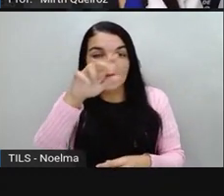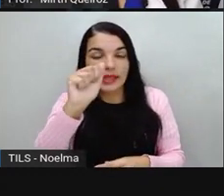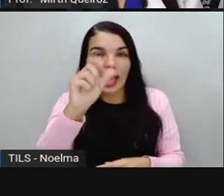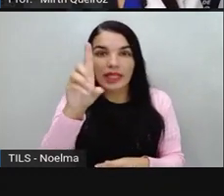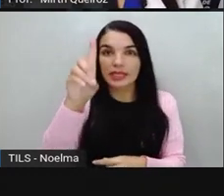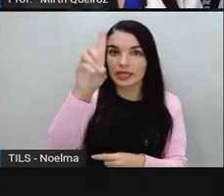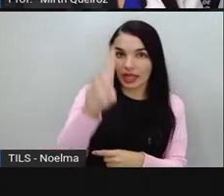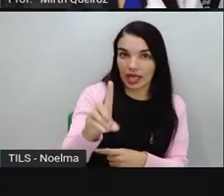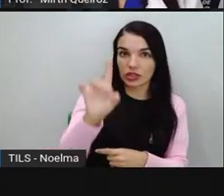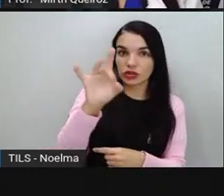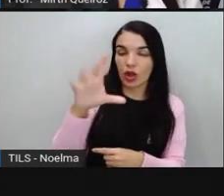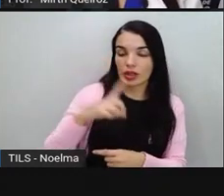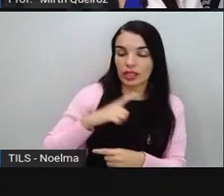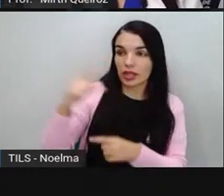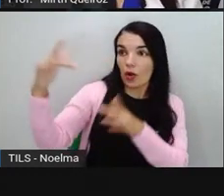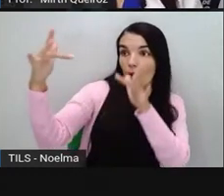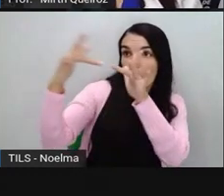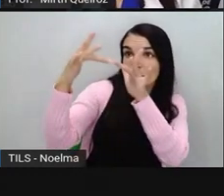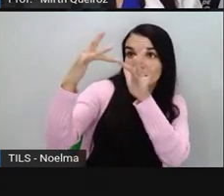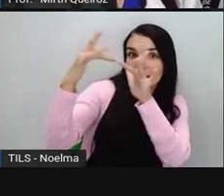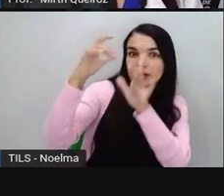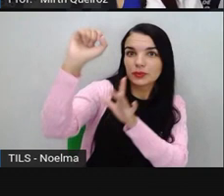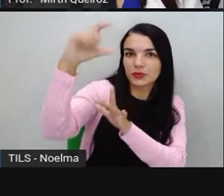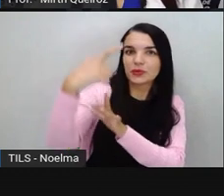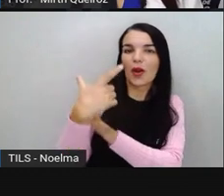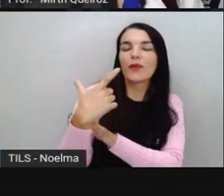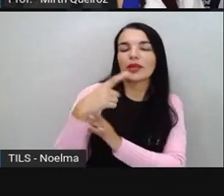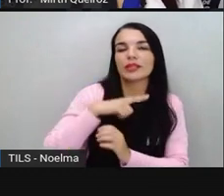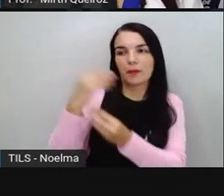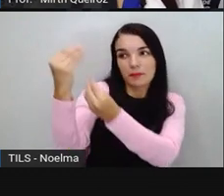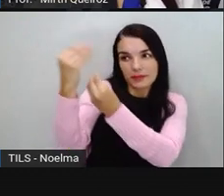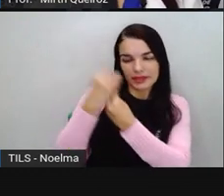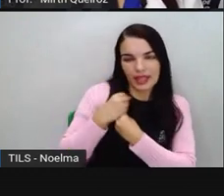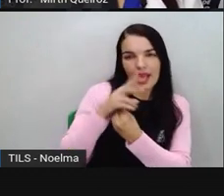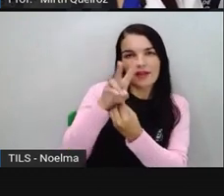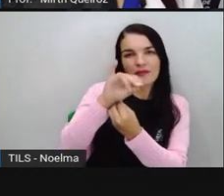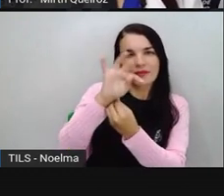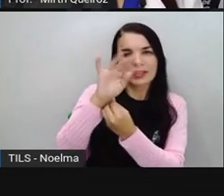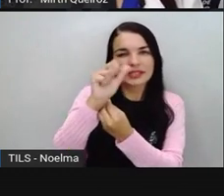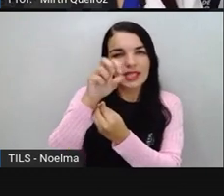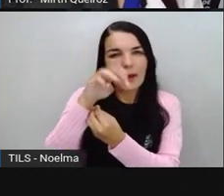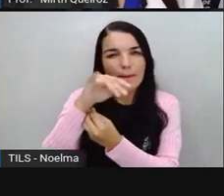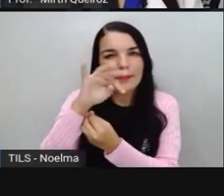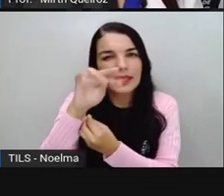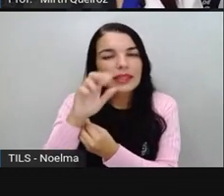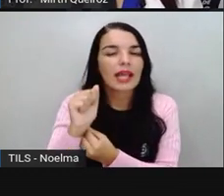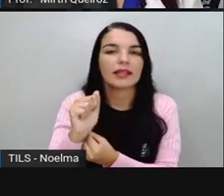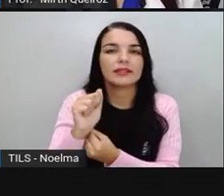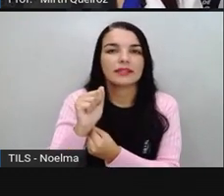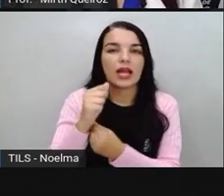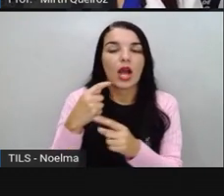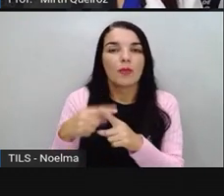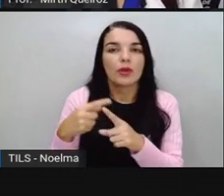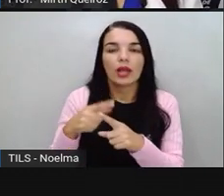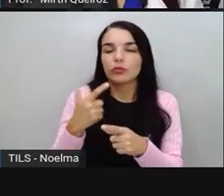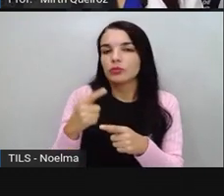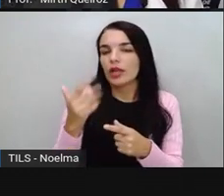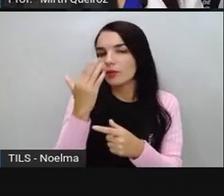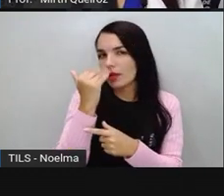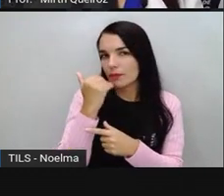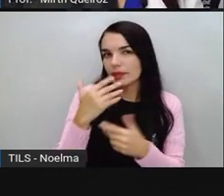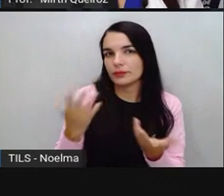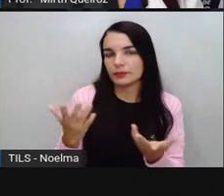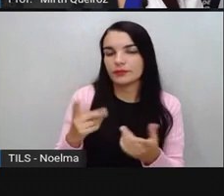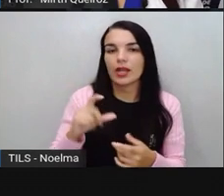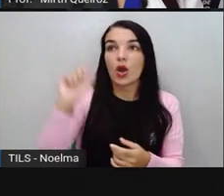tipo de vitamina quando a gente entra em contato com o sol. Então, é o sol que nos faz ter essa vitamina não é encontrada nos alimentos.